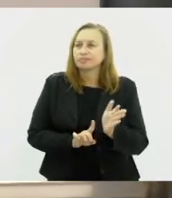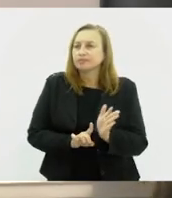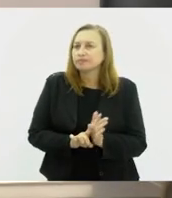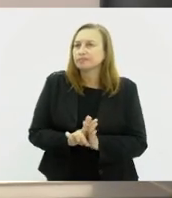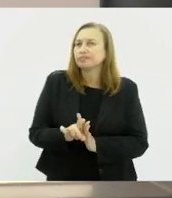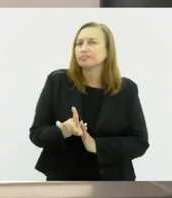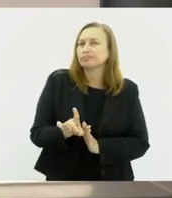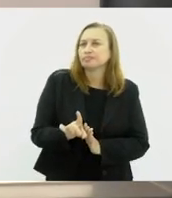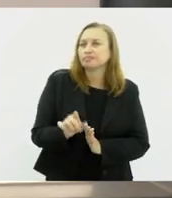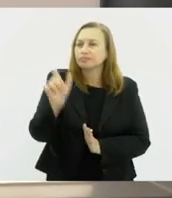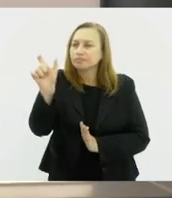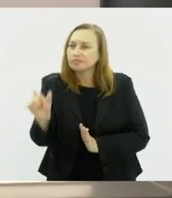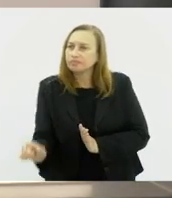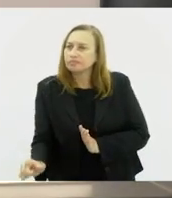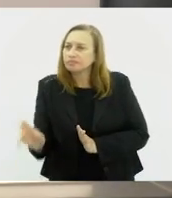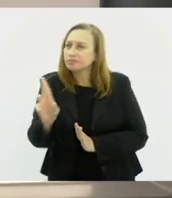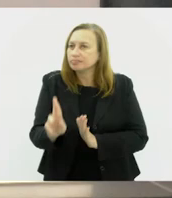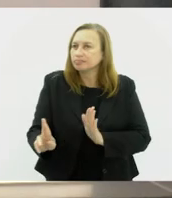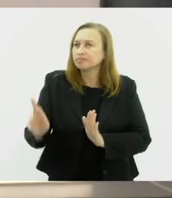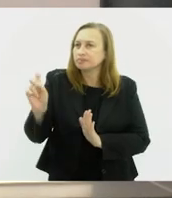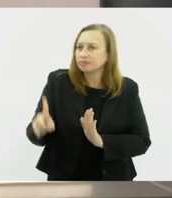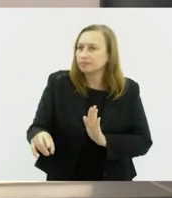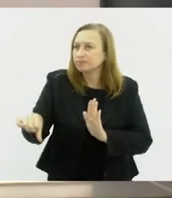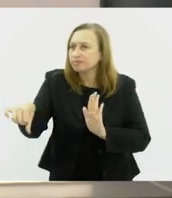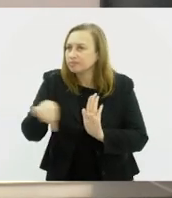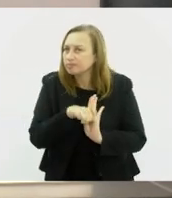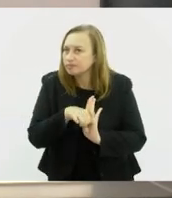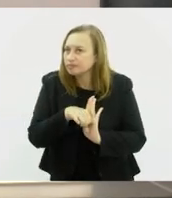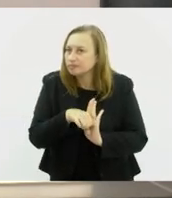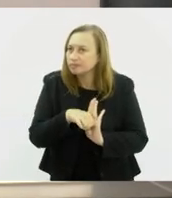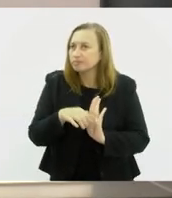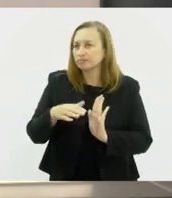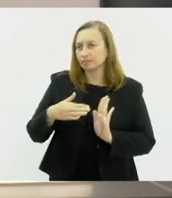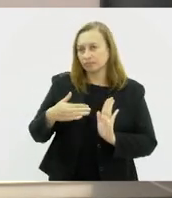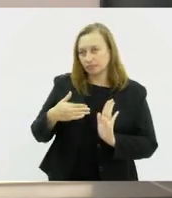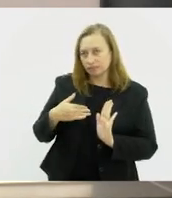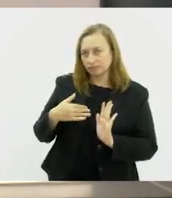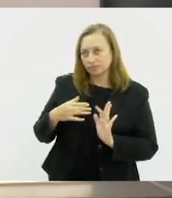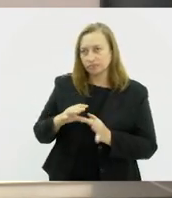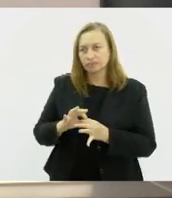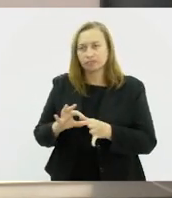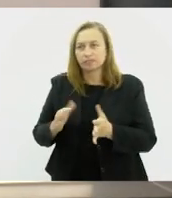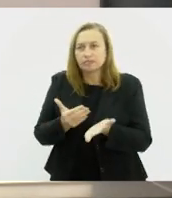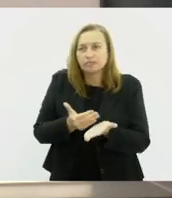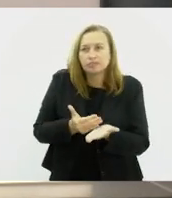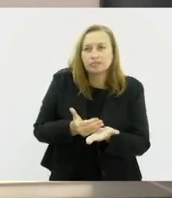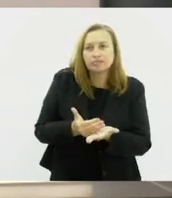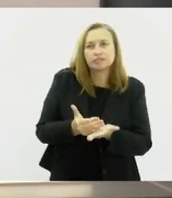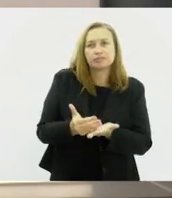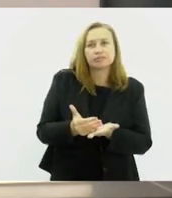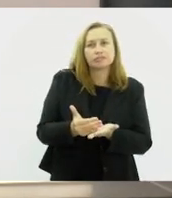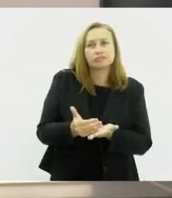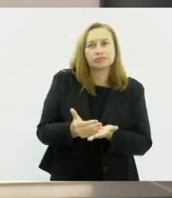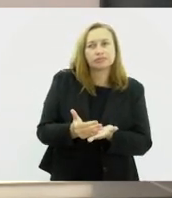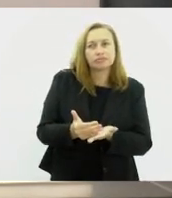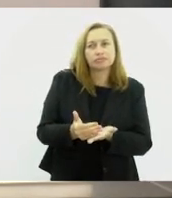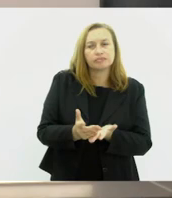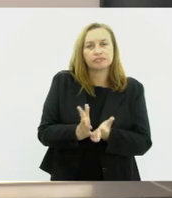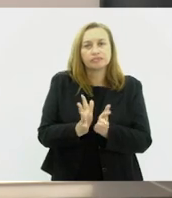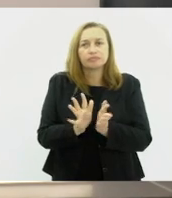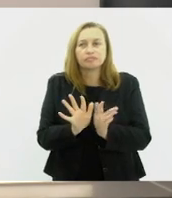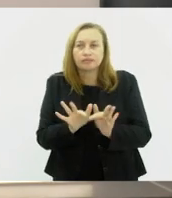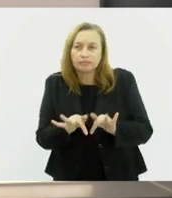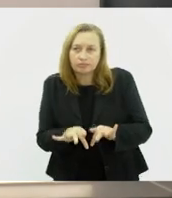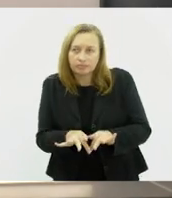o usuário é criminoso eu vou me permitir começar pelo final